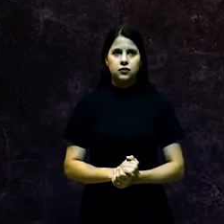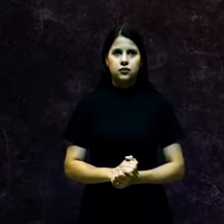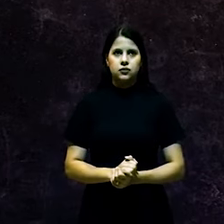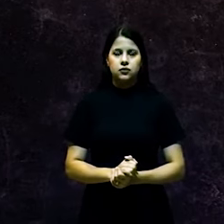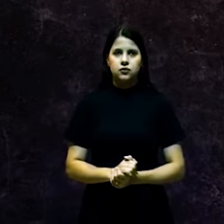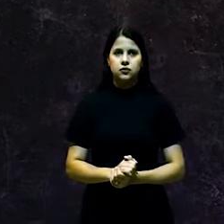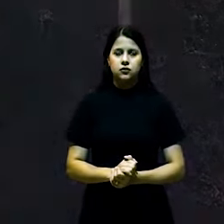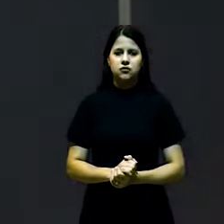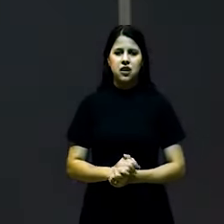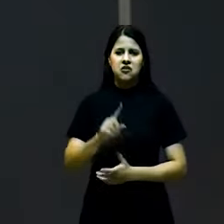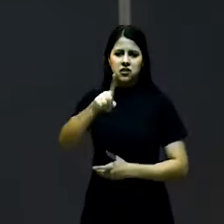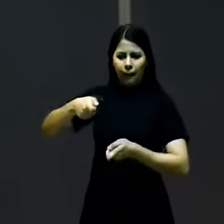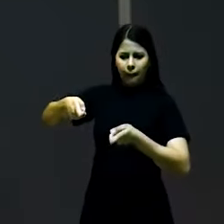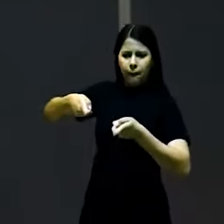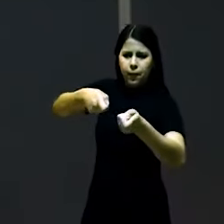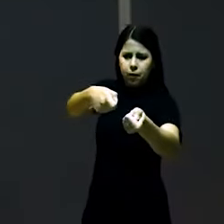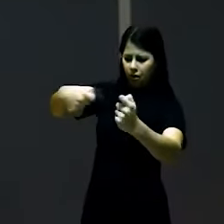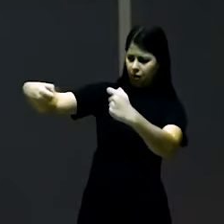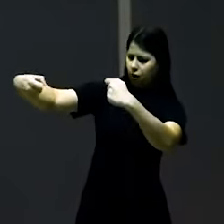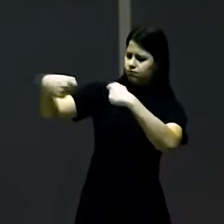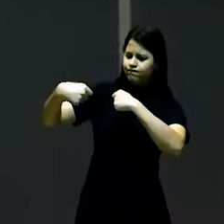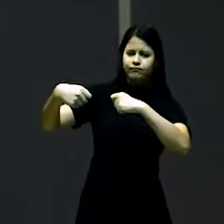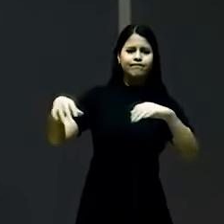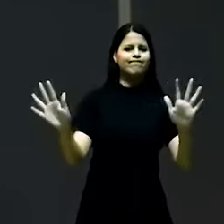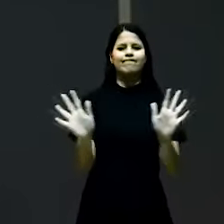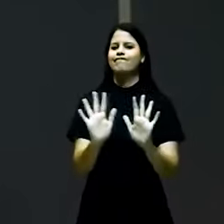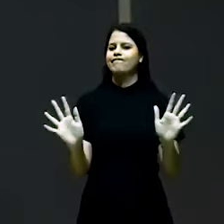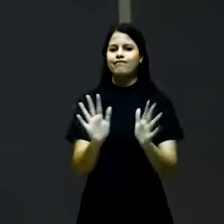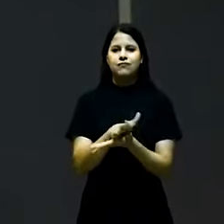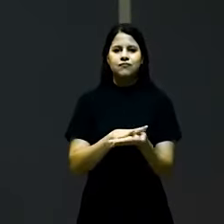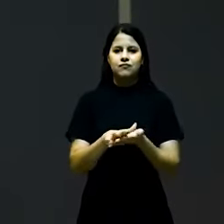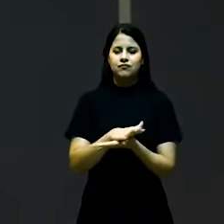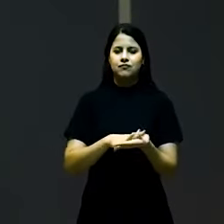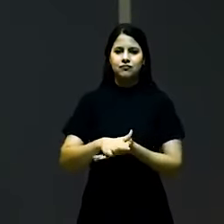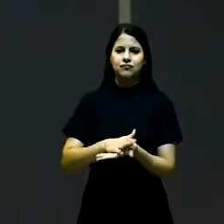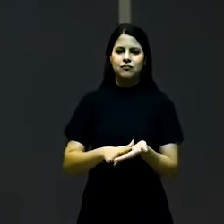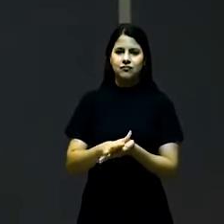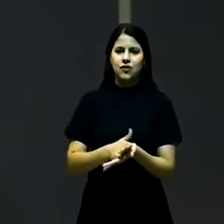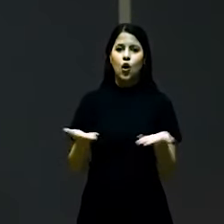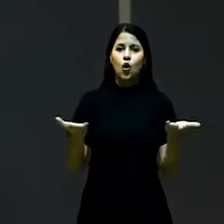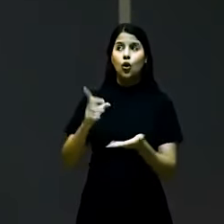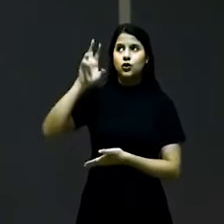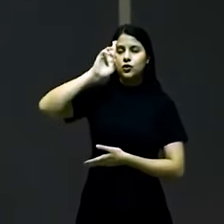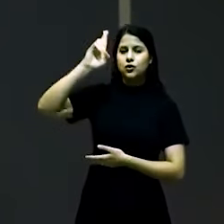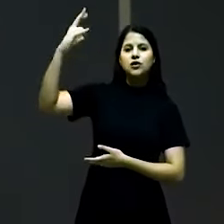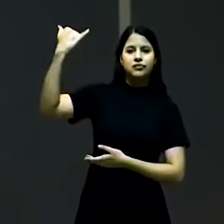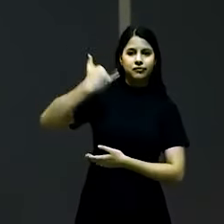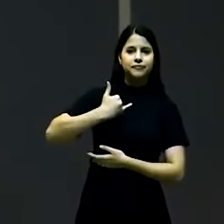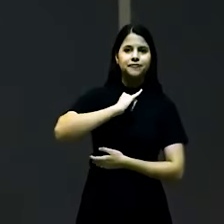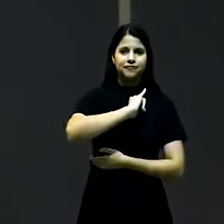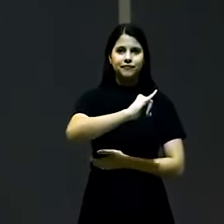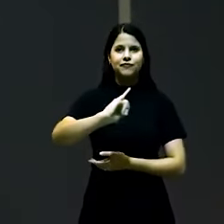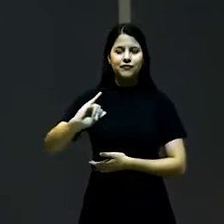te atingirá. Essa é a palavra do Senhor para a sua vida